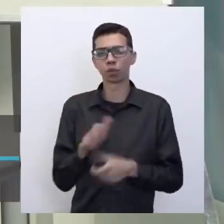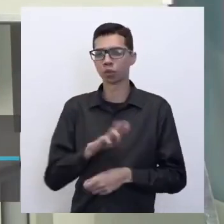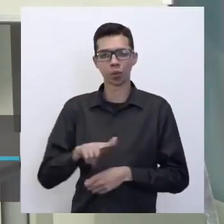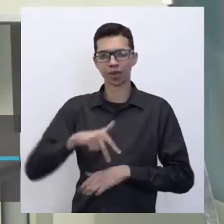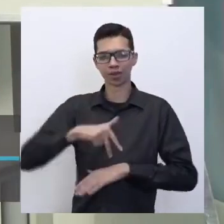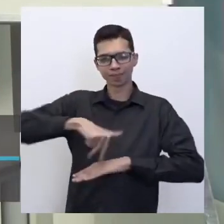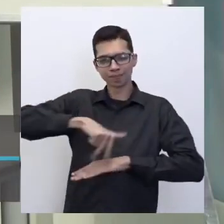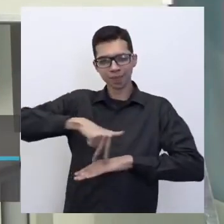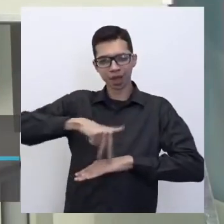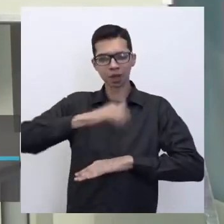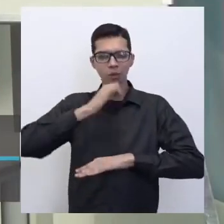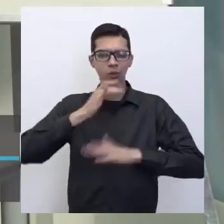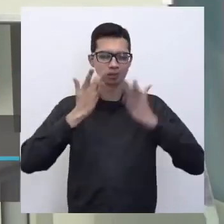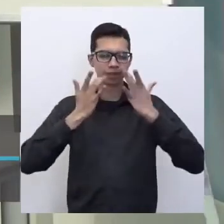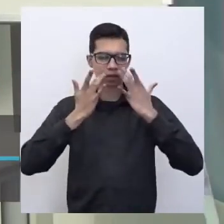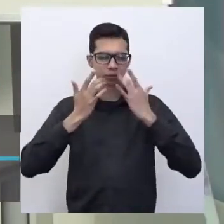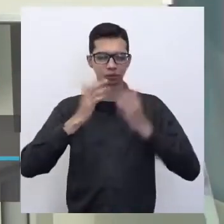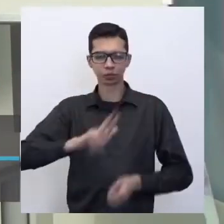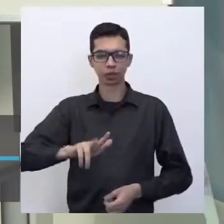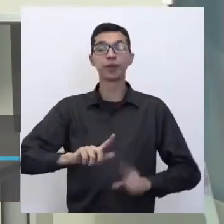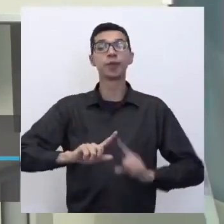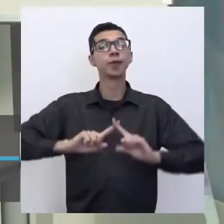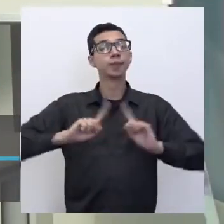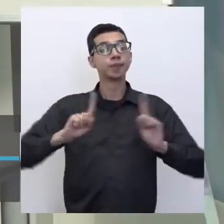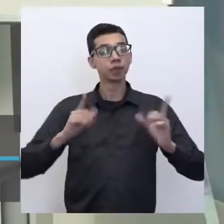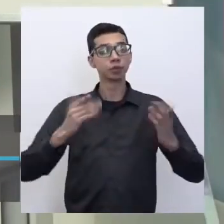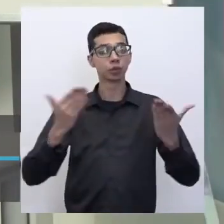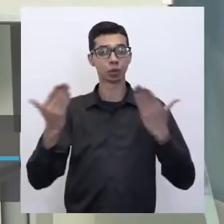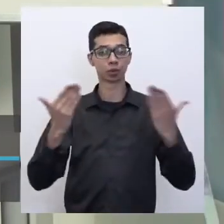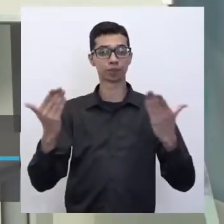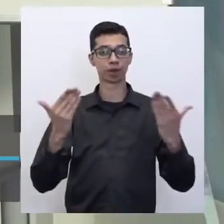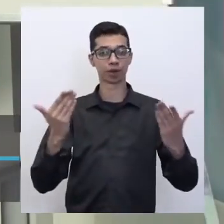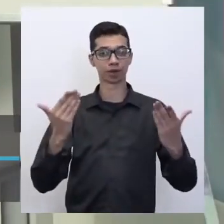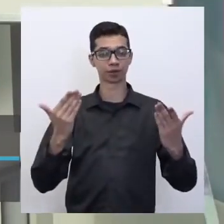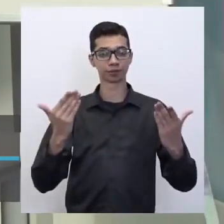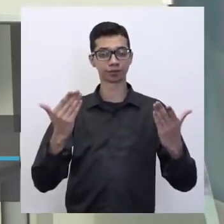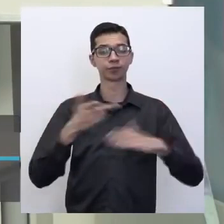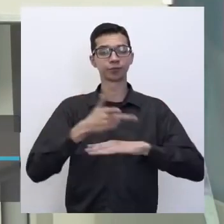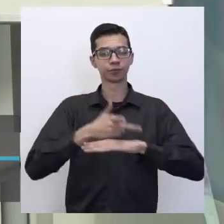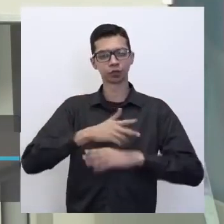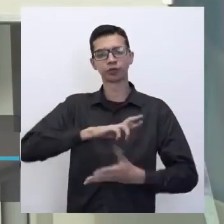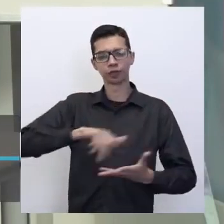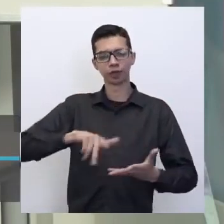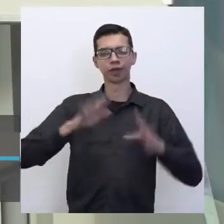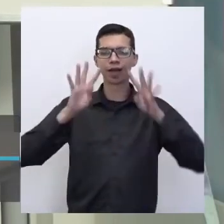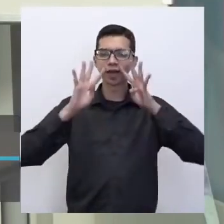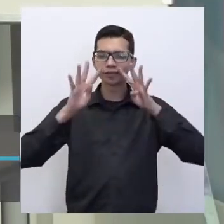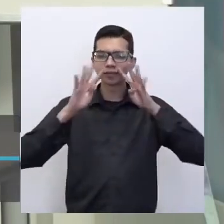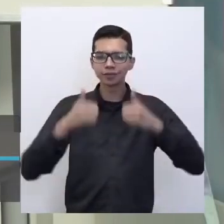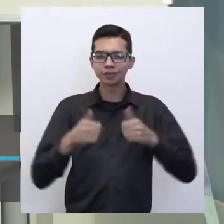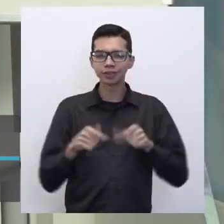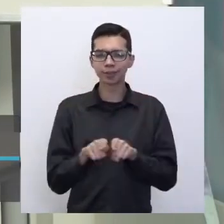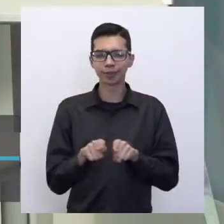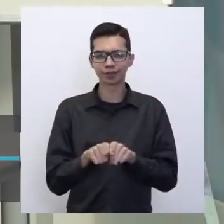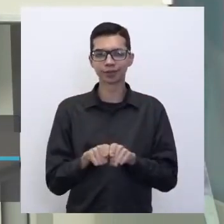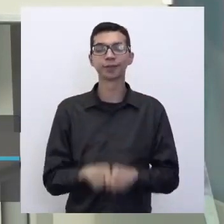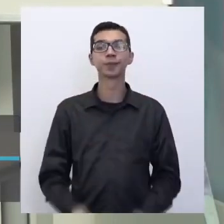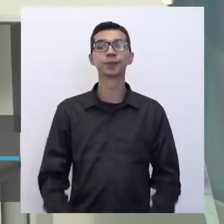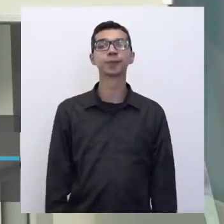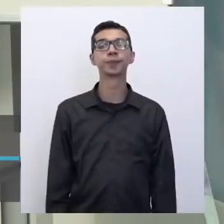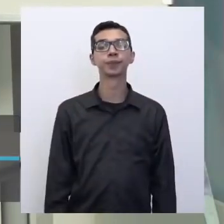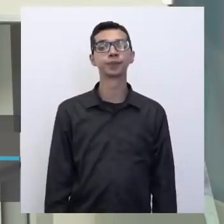teatro. Mas eu trouxe para a gente ir comparando essas diferenças nos outros vídeos que a gente vai ver, tá? Então a gente vai falar um pouquinho,